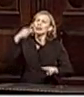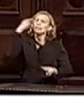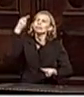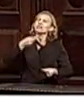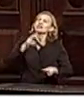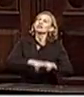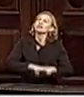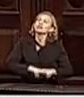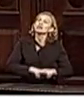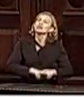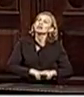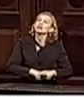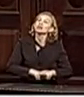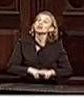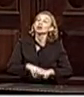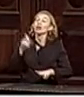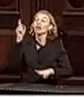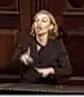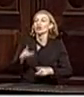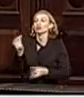prender é o juiz.